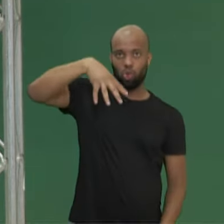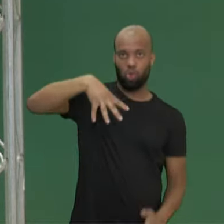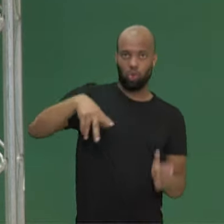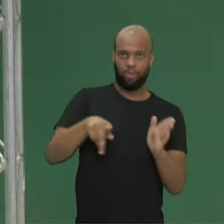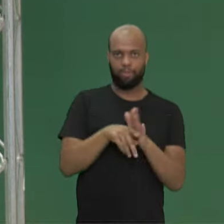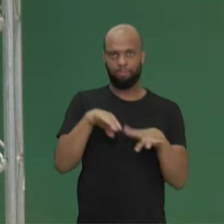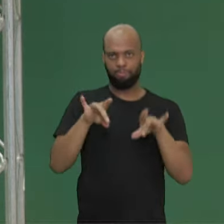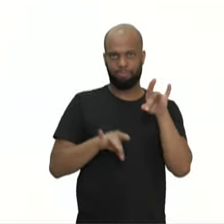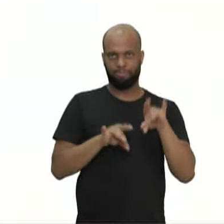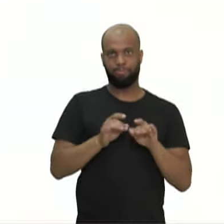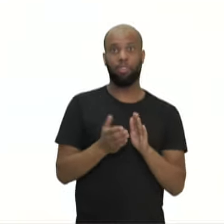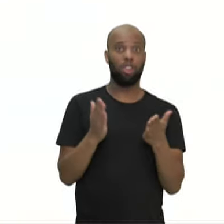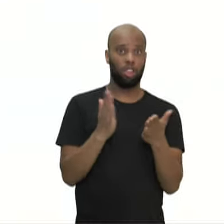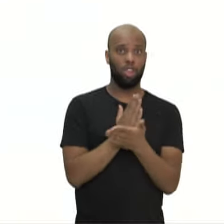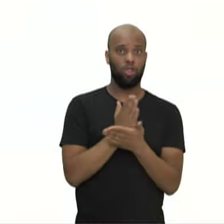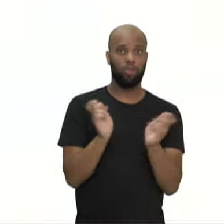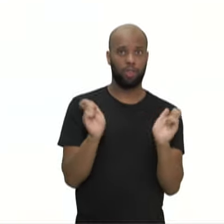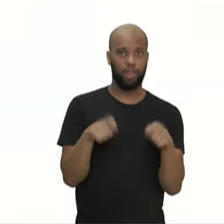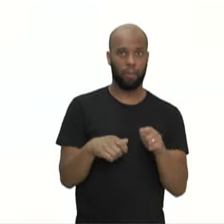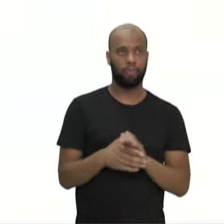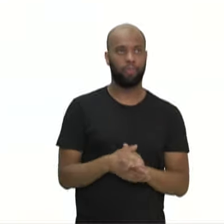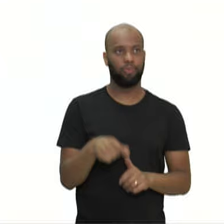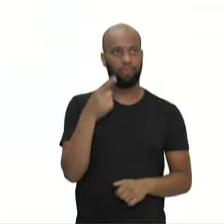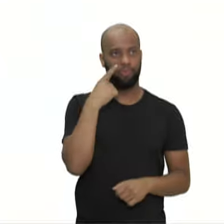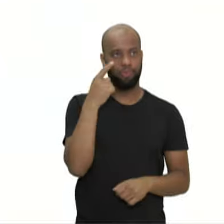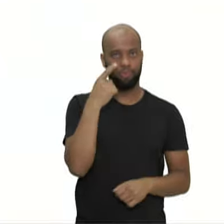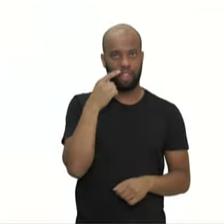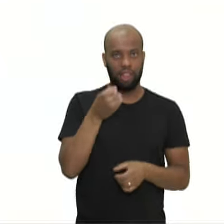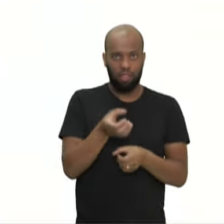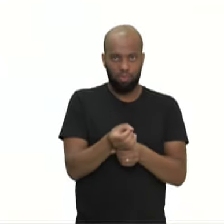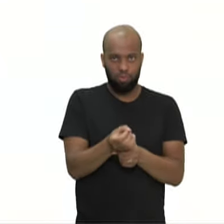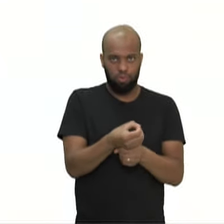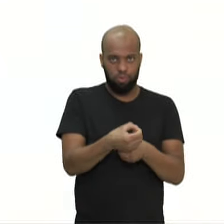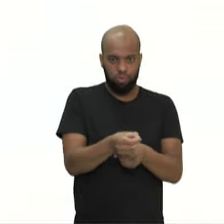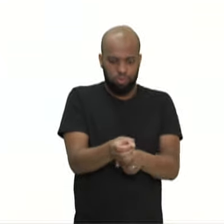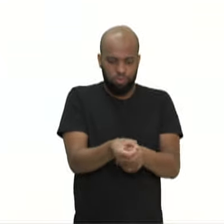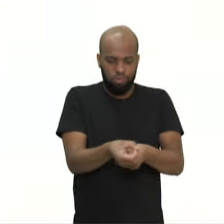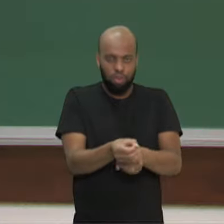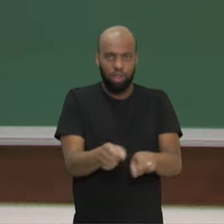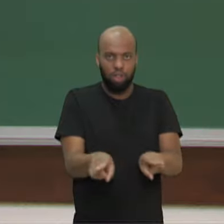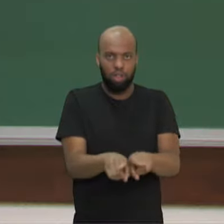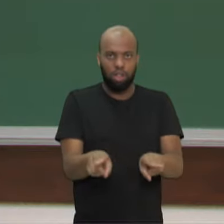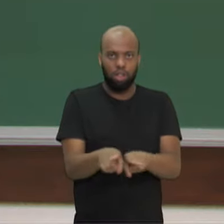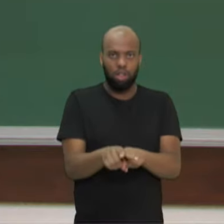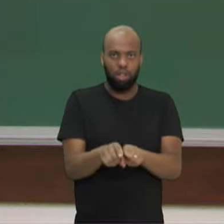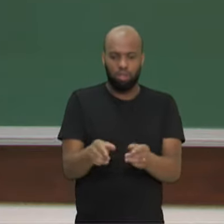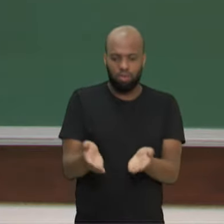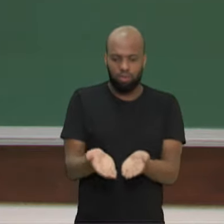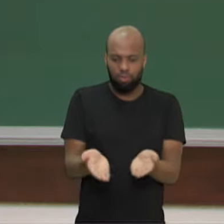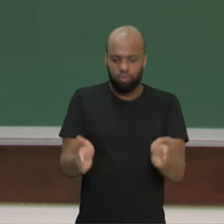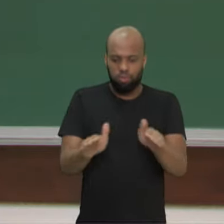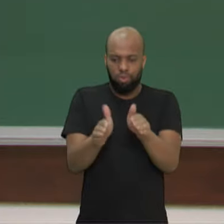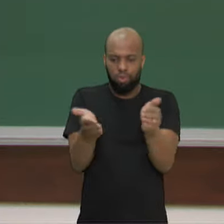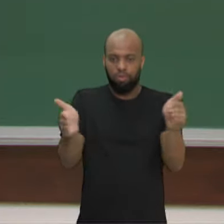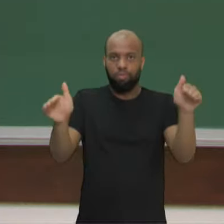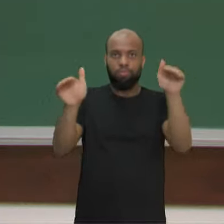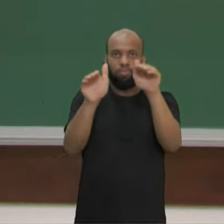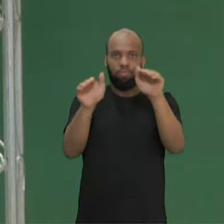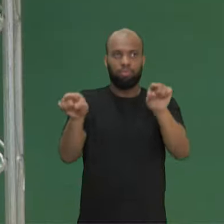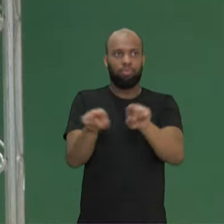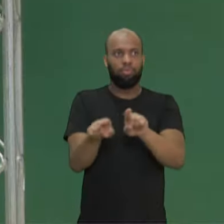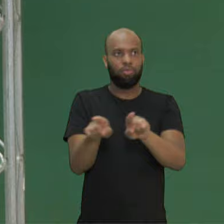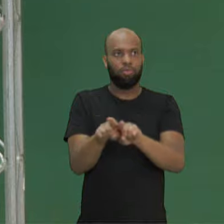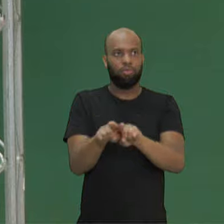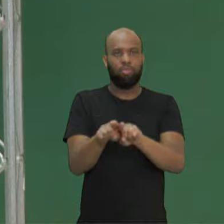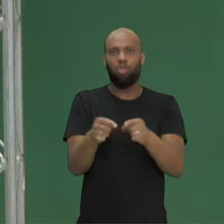Algumas possibilidades, né? Lanterna, abajur, projeções, enfim, você pegar elementos do seu dia a